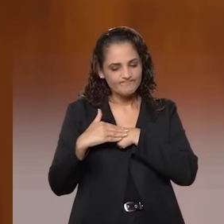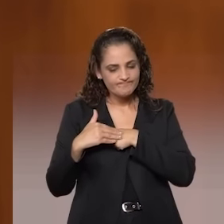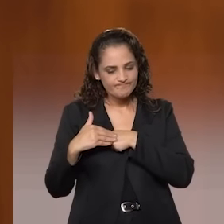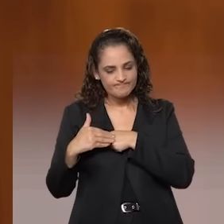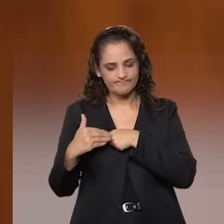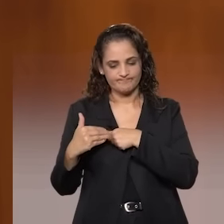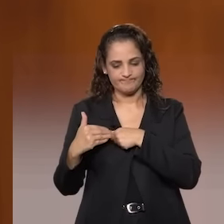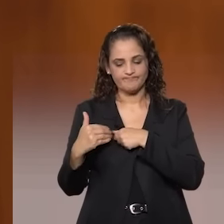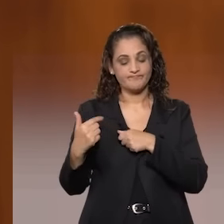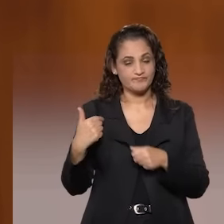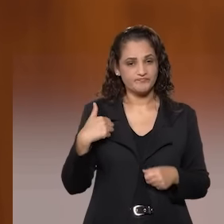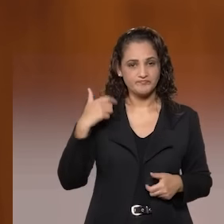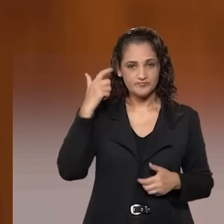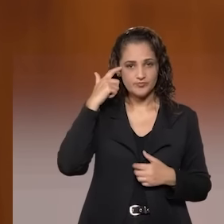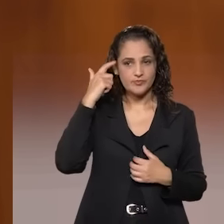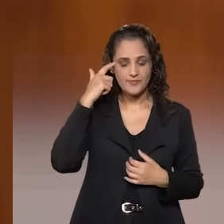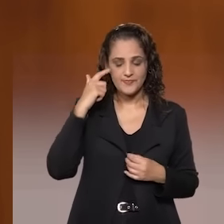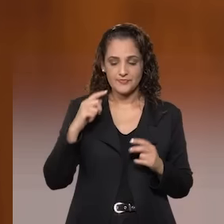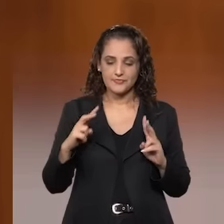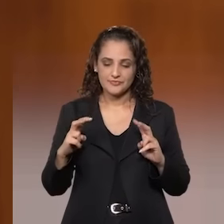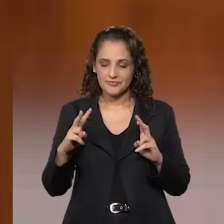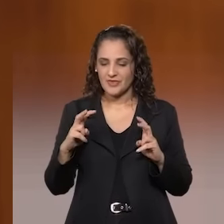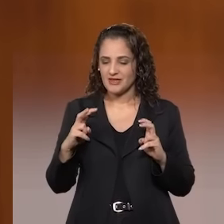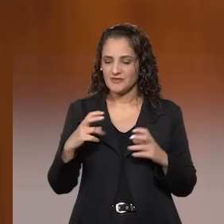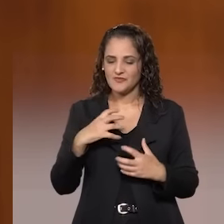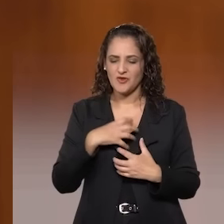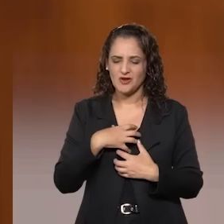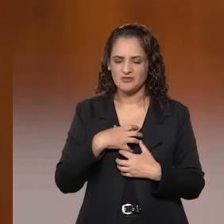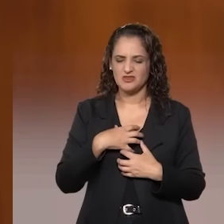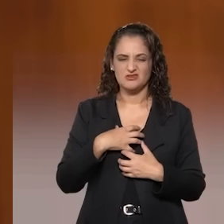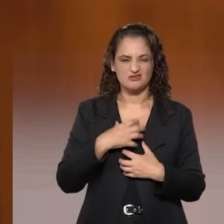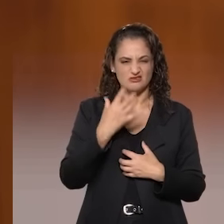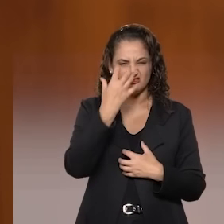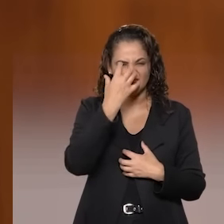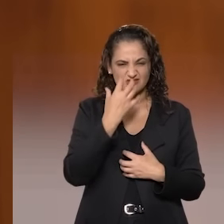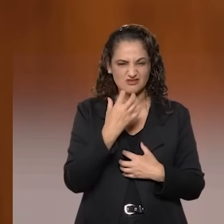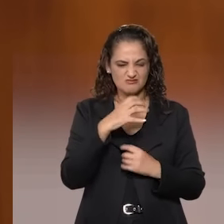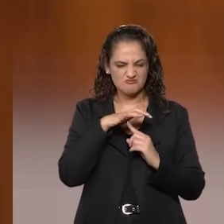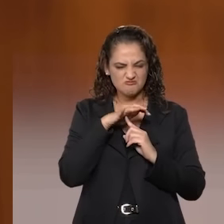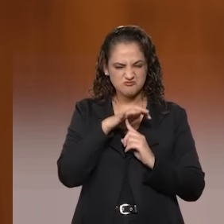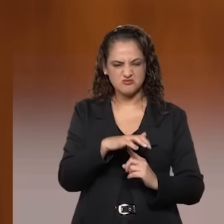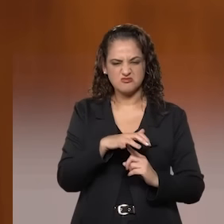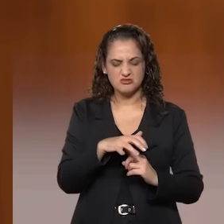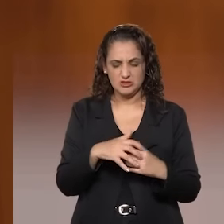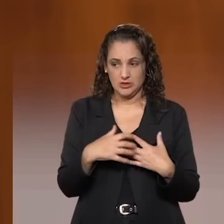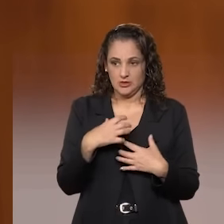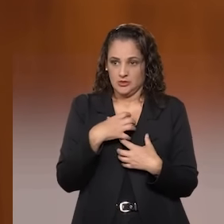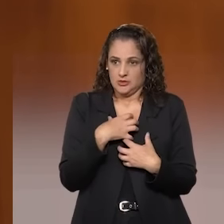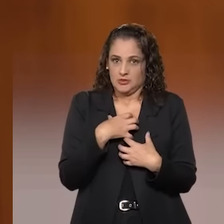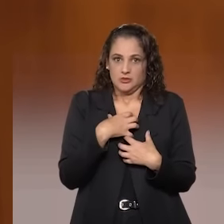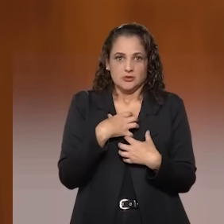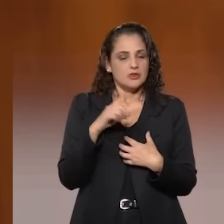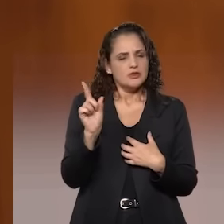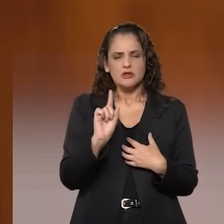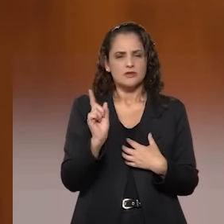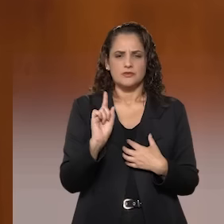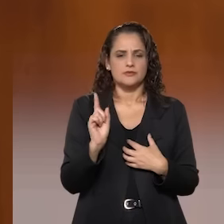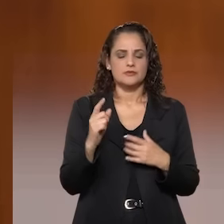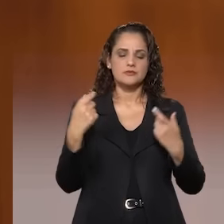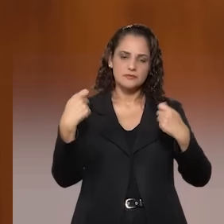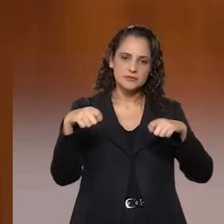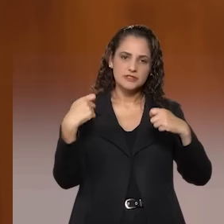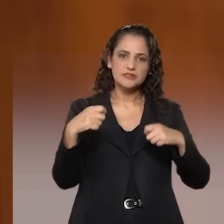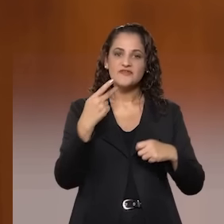não compactuo com uma linguagem agressiva que que intimide as pessoas nós precisamos